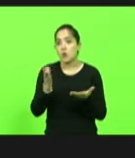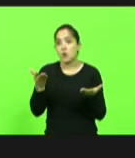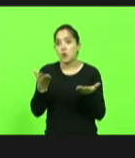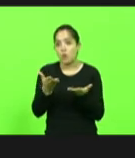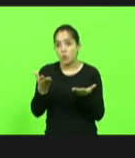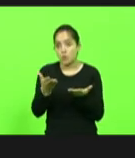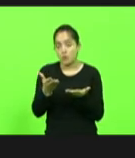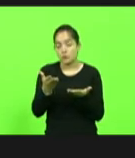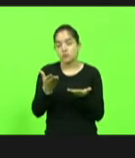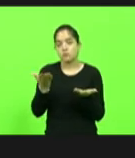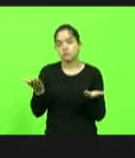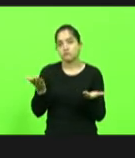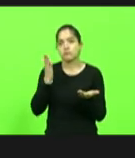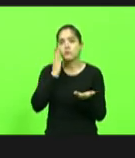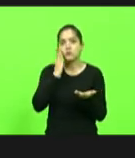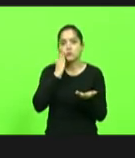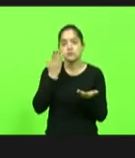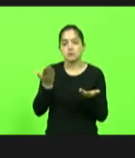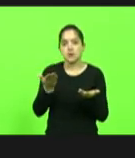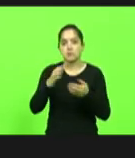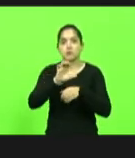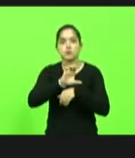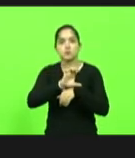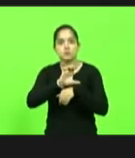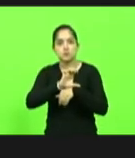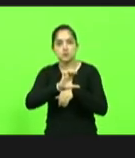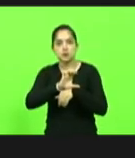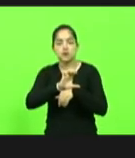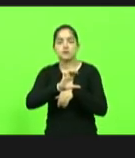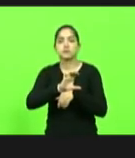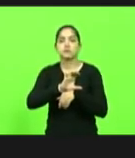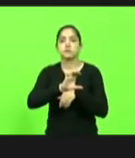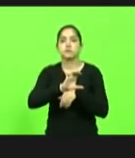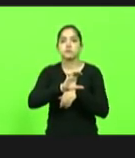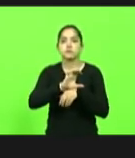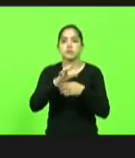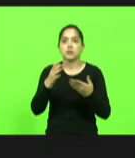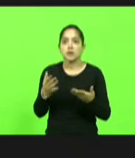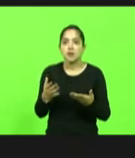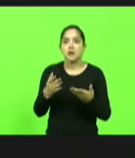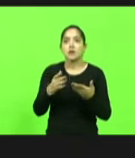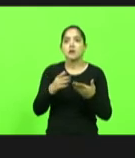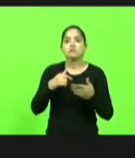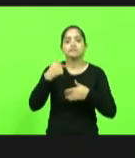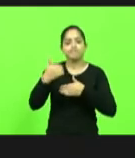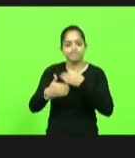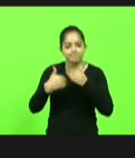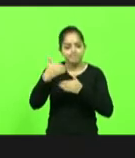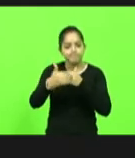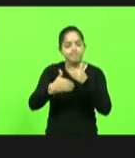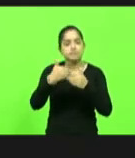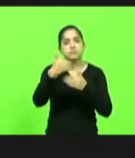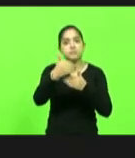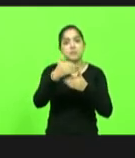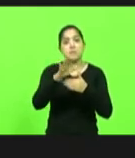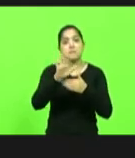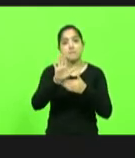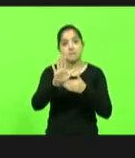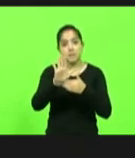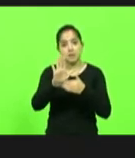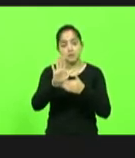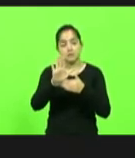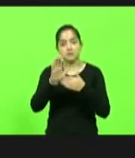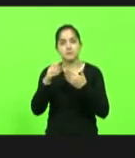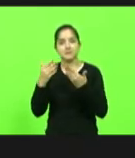gente sabe que o Estado de Santa Catarina tem feito seus avanços, mas sabemos